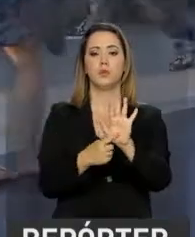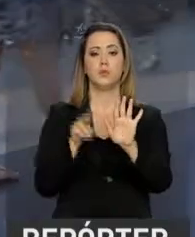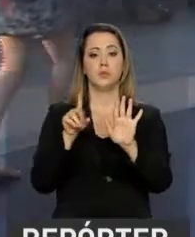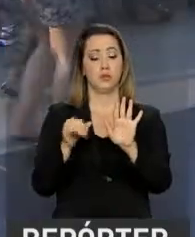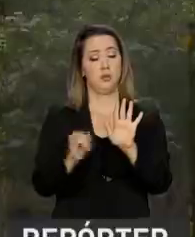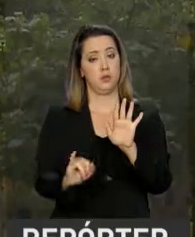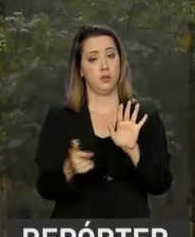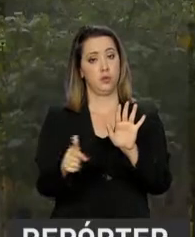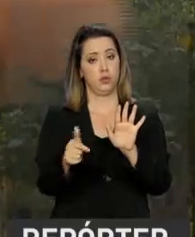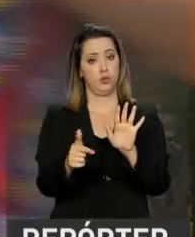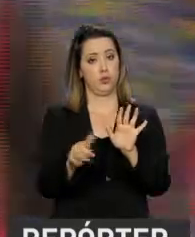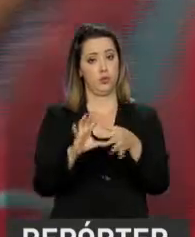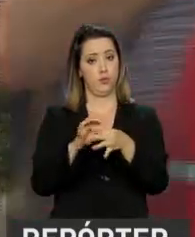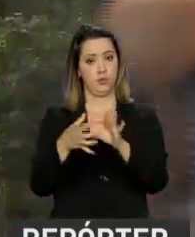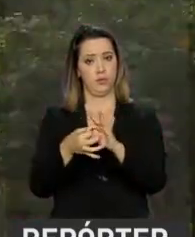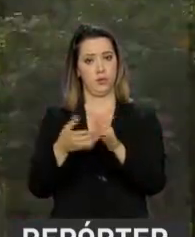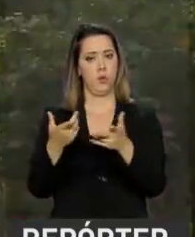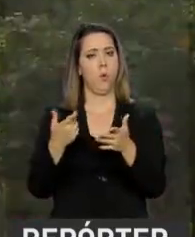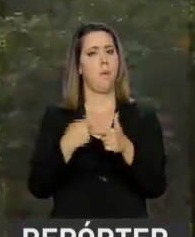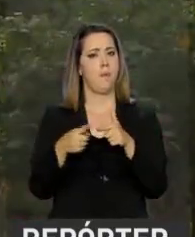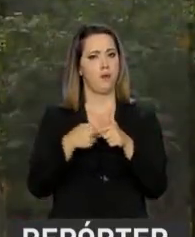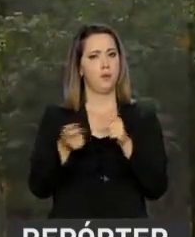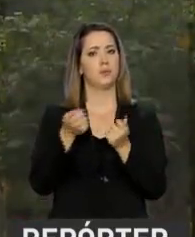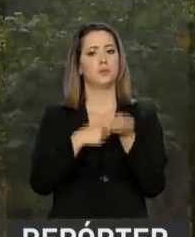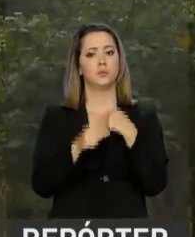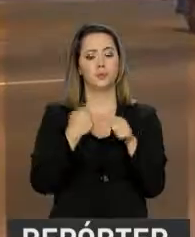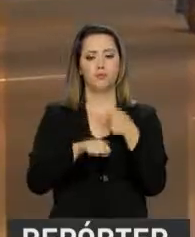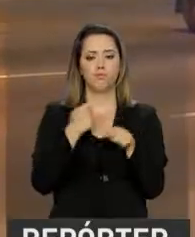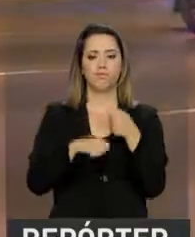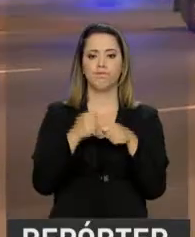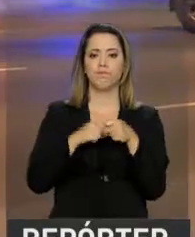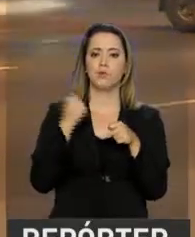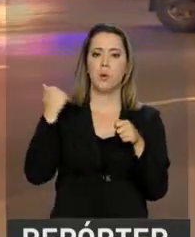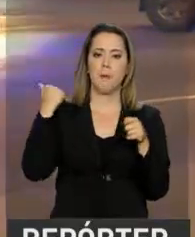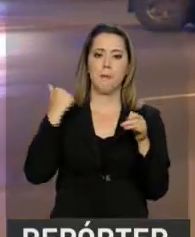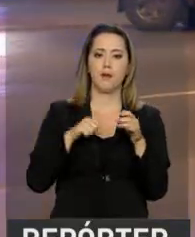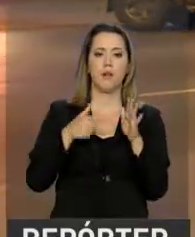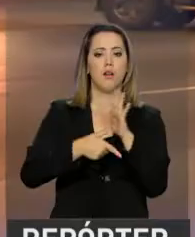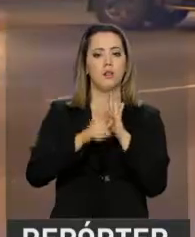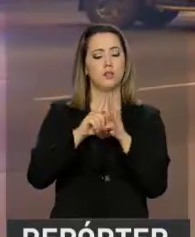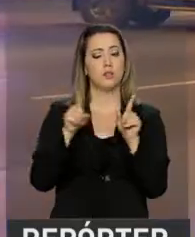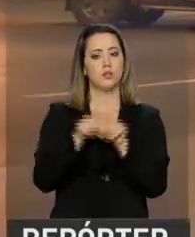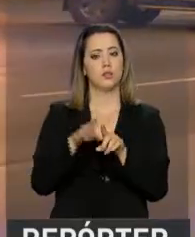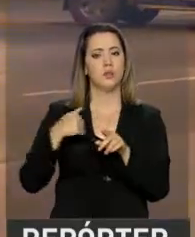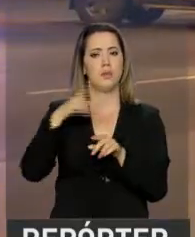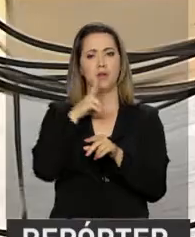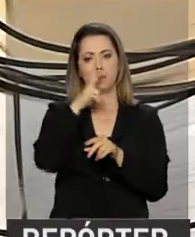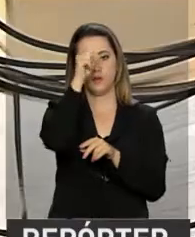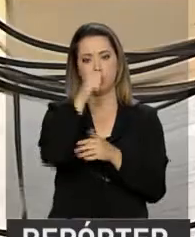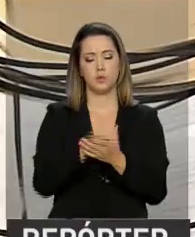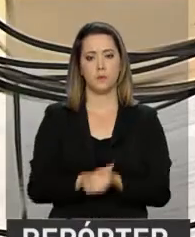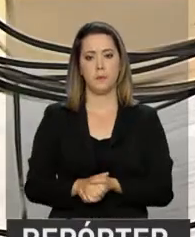fossem as olimpíadas a grave crise financeira que hoje toma conta do rio de janeiro teria acontecido antes e com mais força